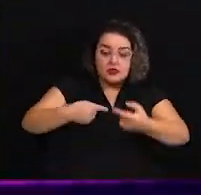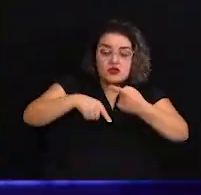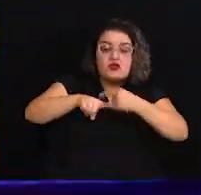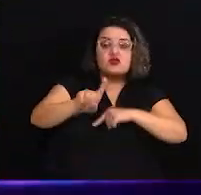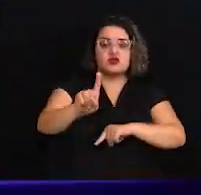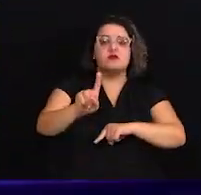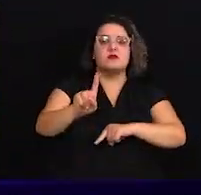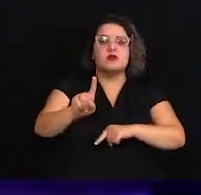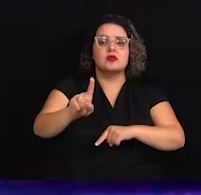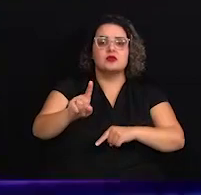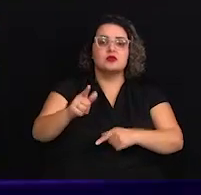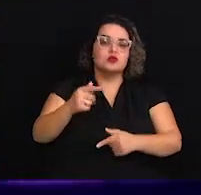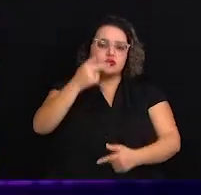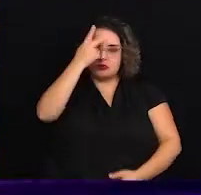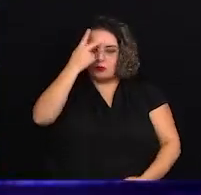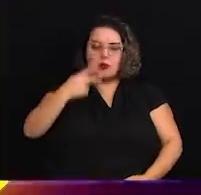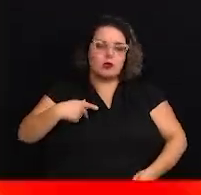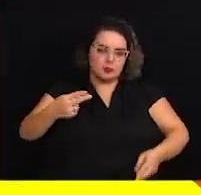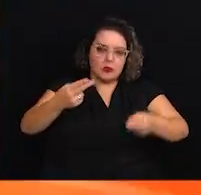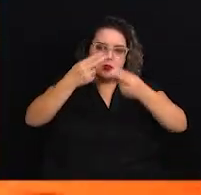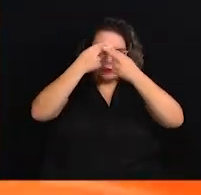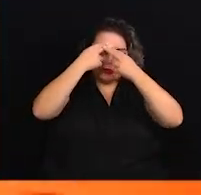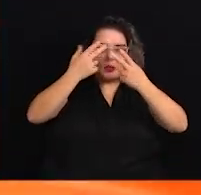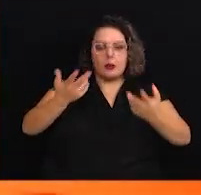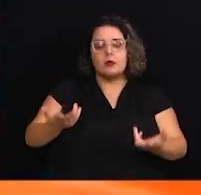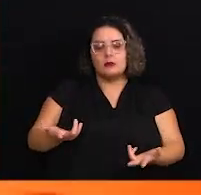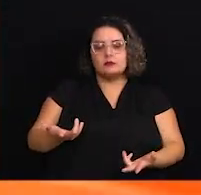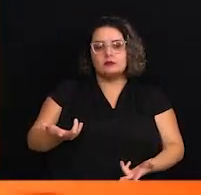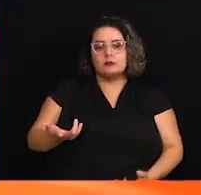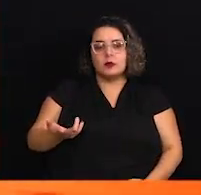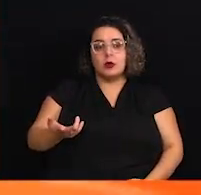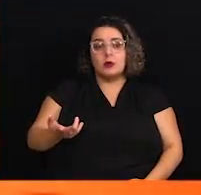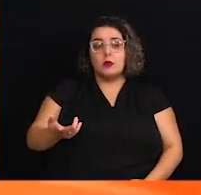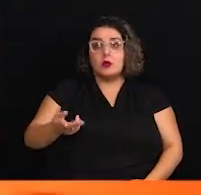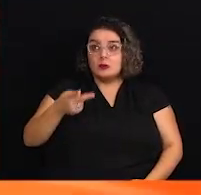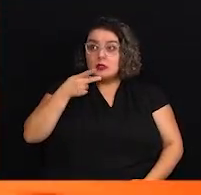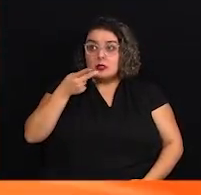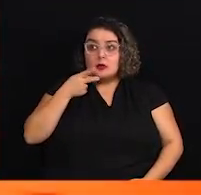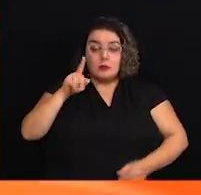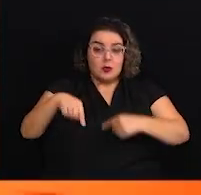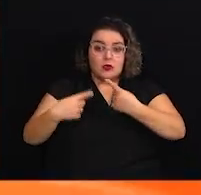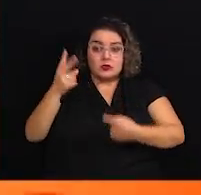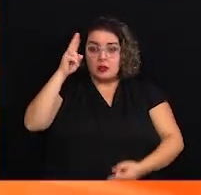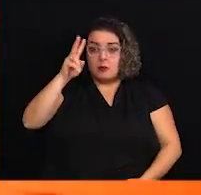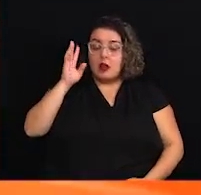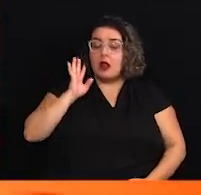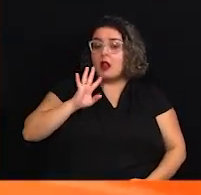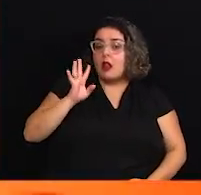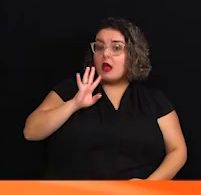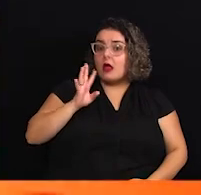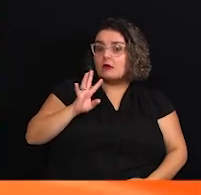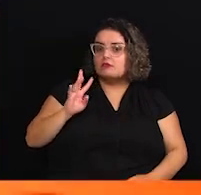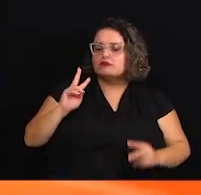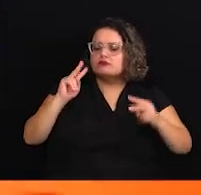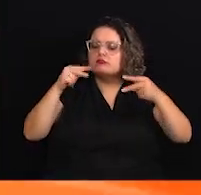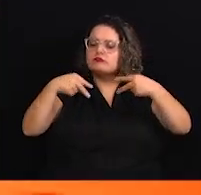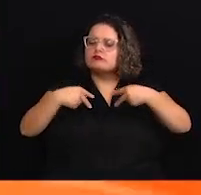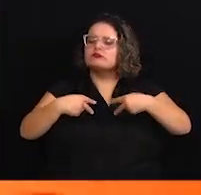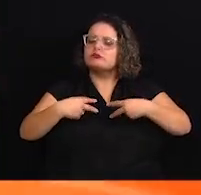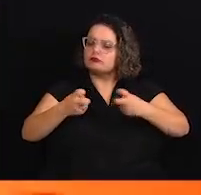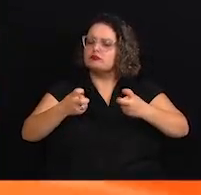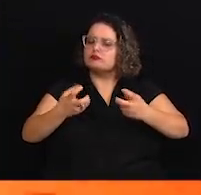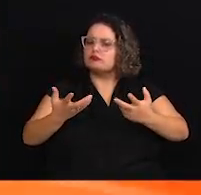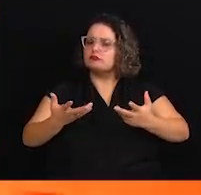da superação dos seus próprios traumas, né? Posso falar outra história muito legal, que todo mundo se